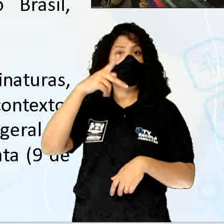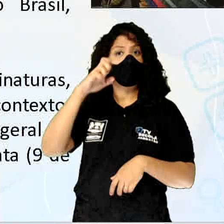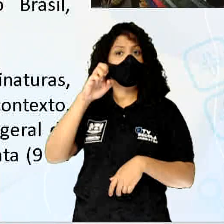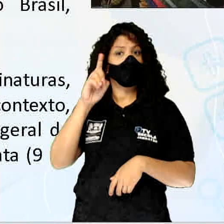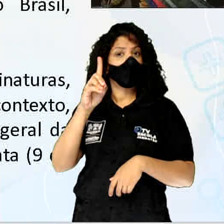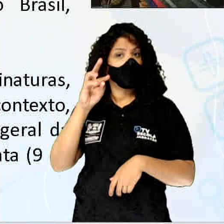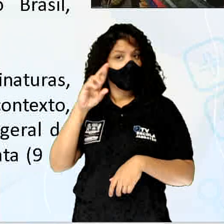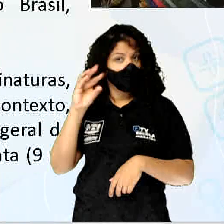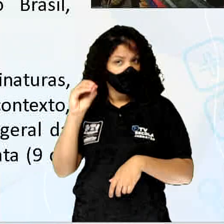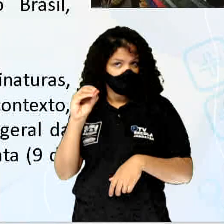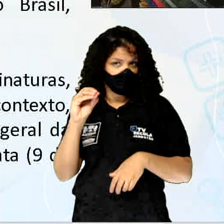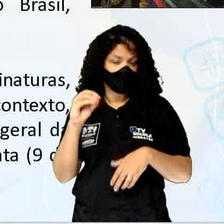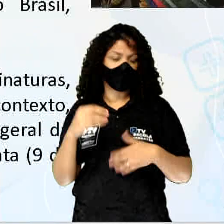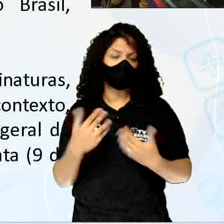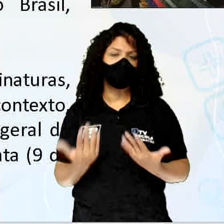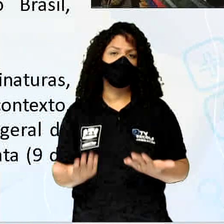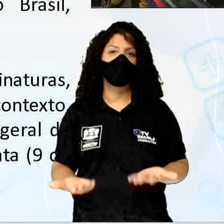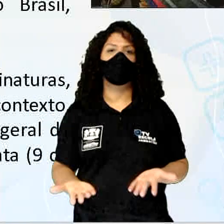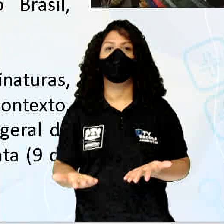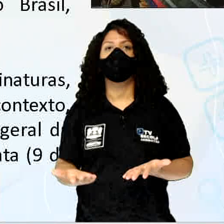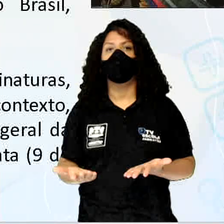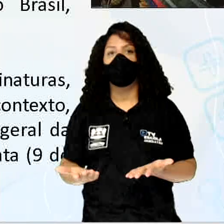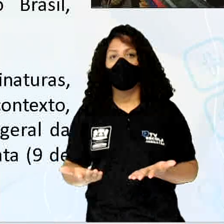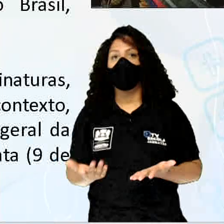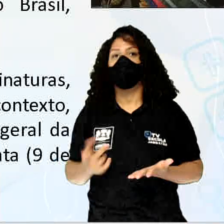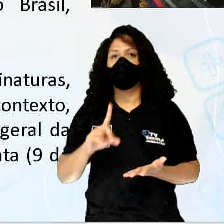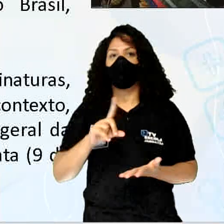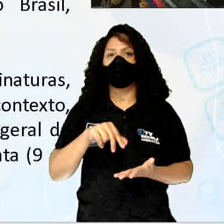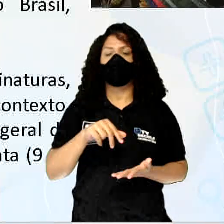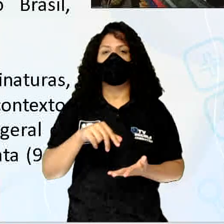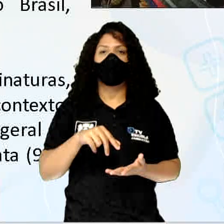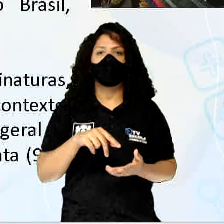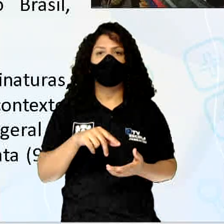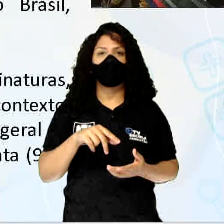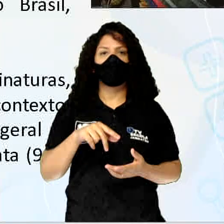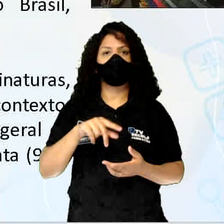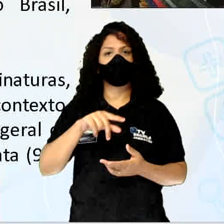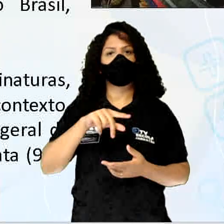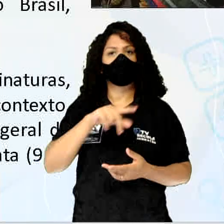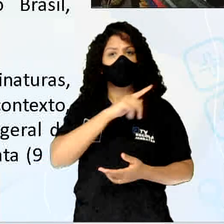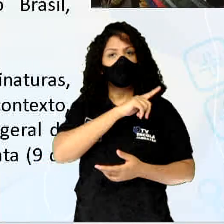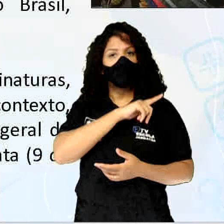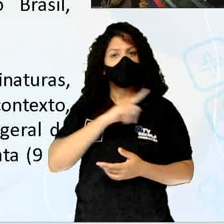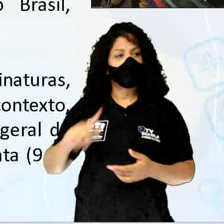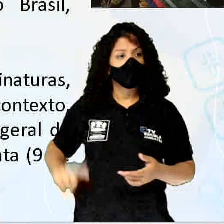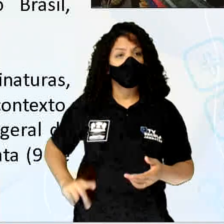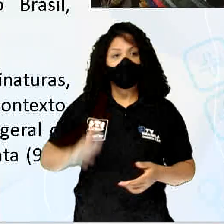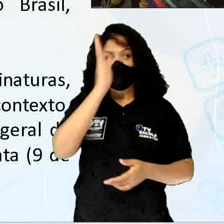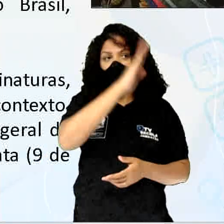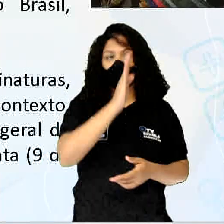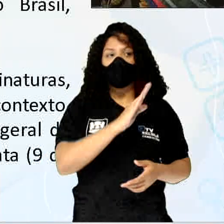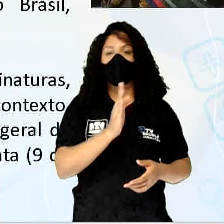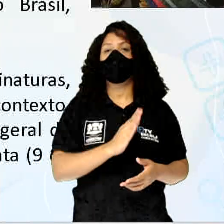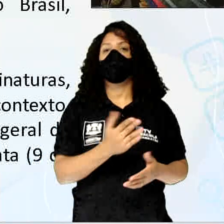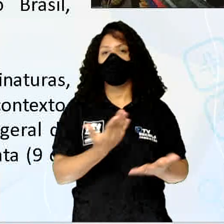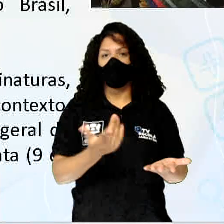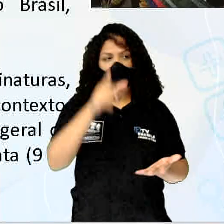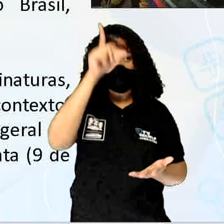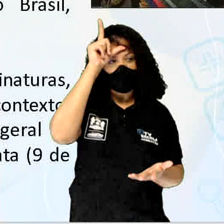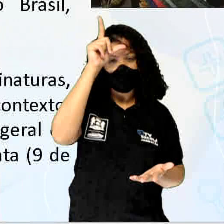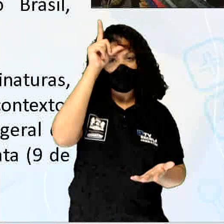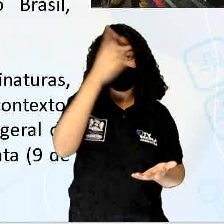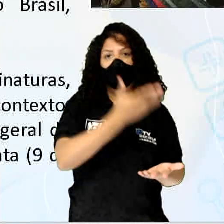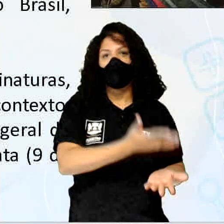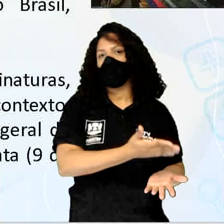né? E ele era príncipe regente do Brasil. Ele não acatou as ordens das cortes portuguesas para que